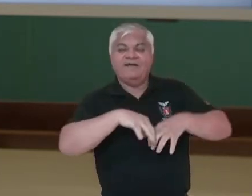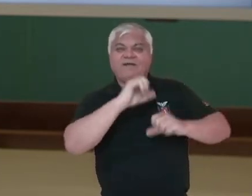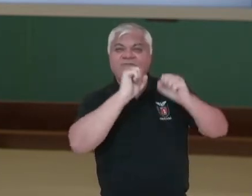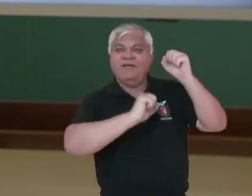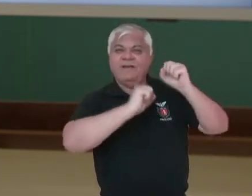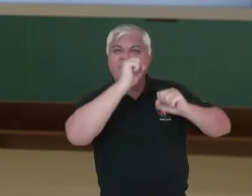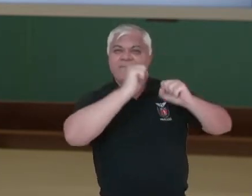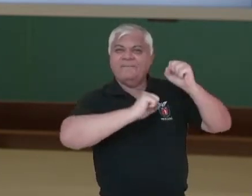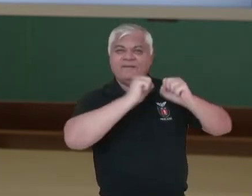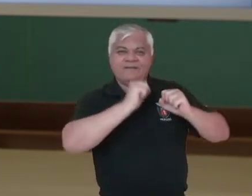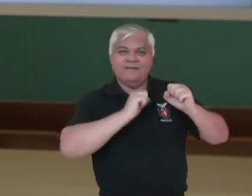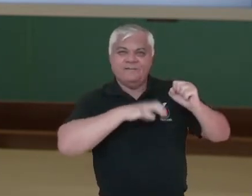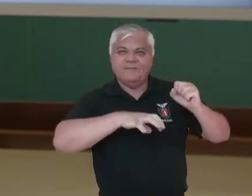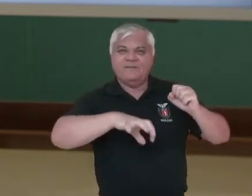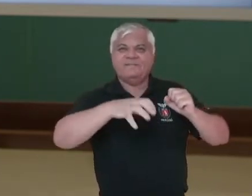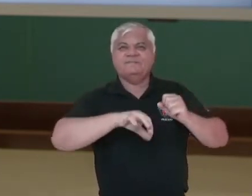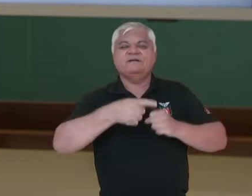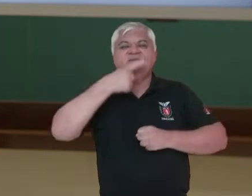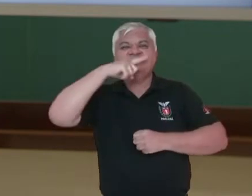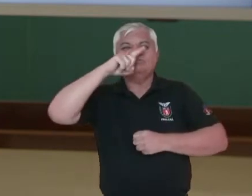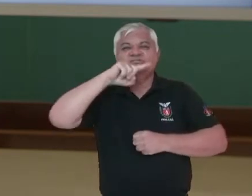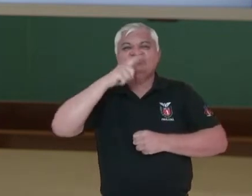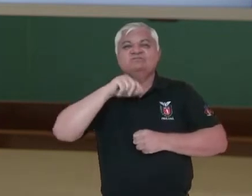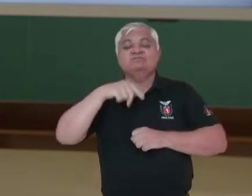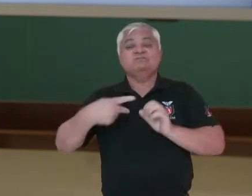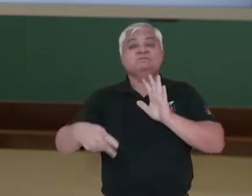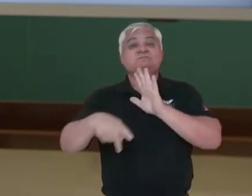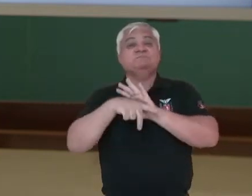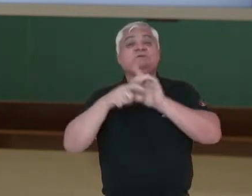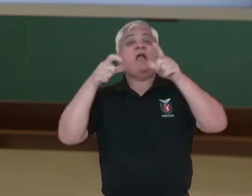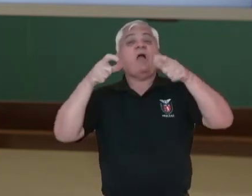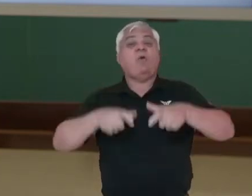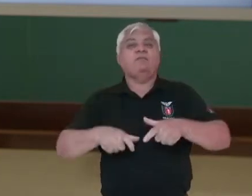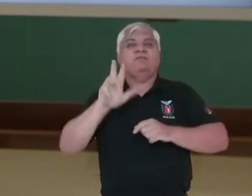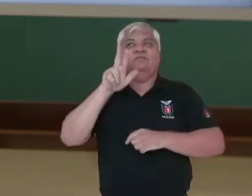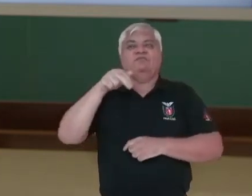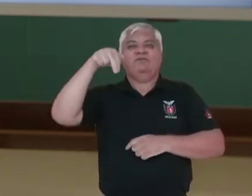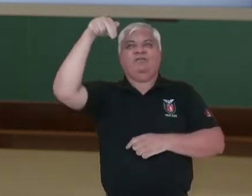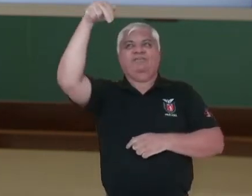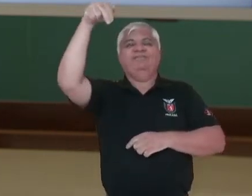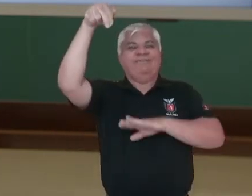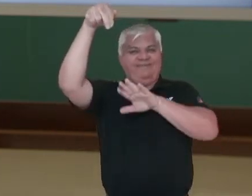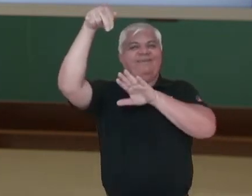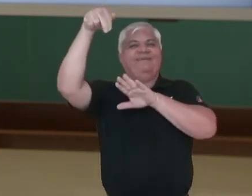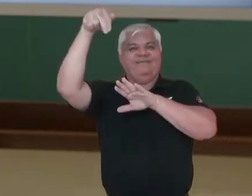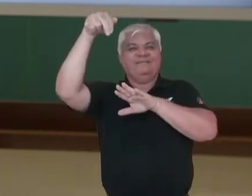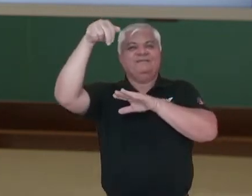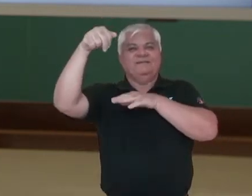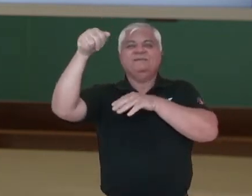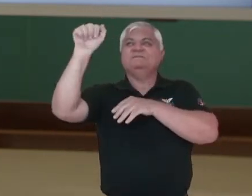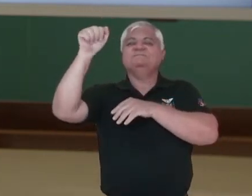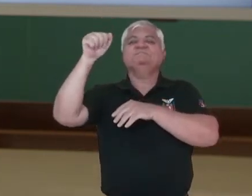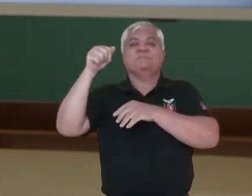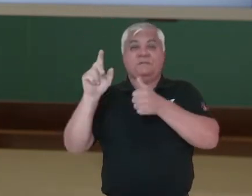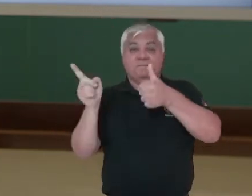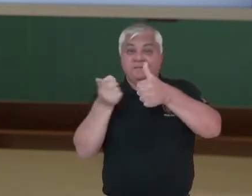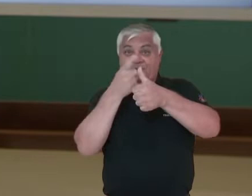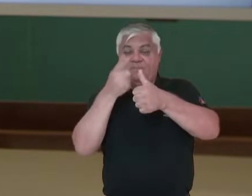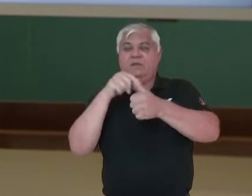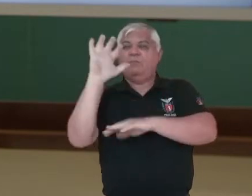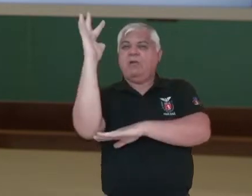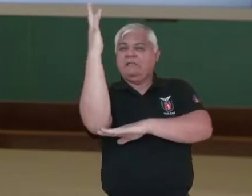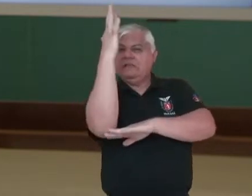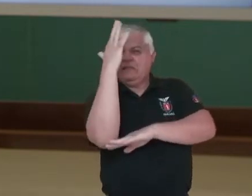no litoral do Nordeste. Essa atividade ali se concentrou, então, as duas primeiras, né? A exploração de